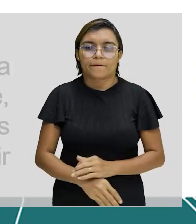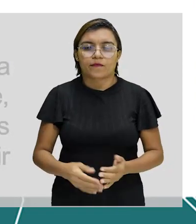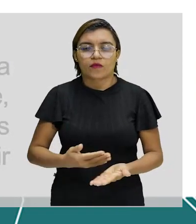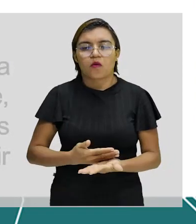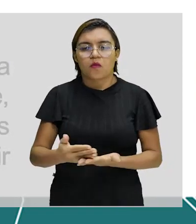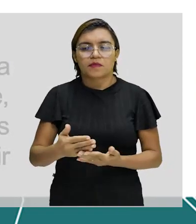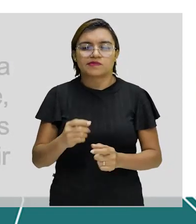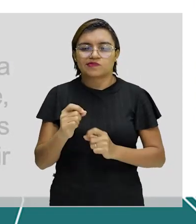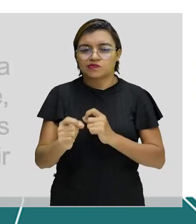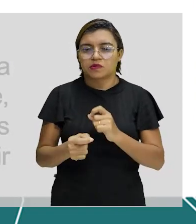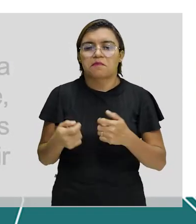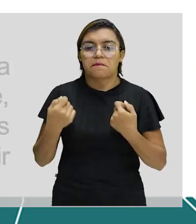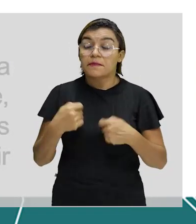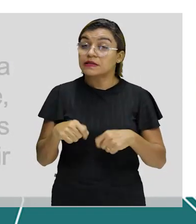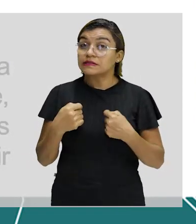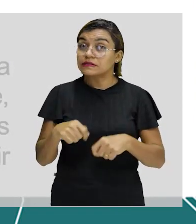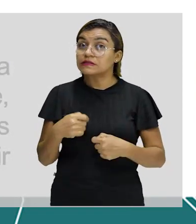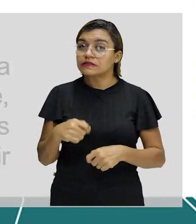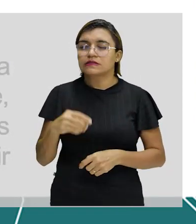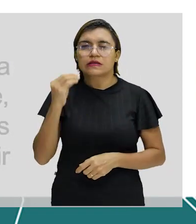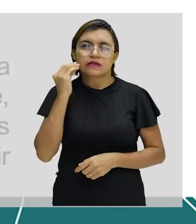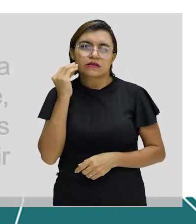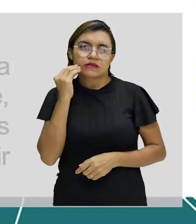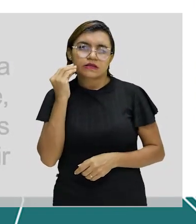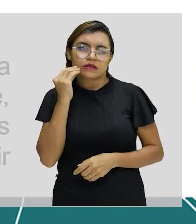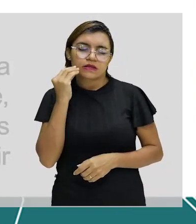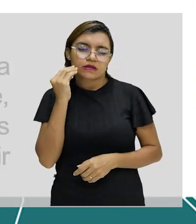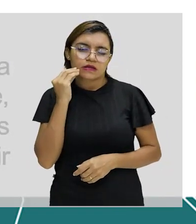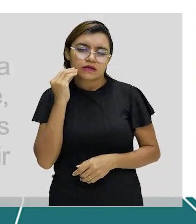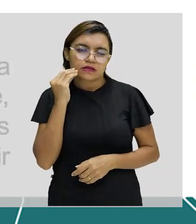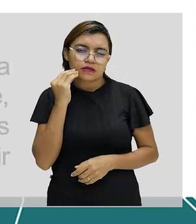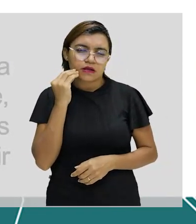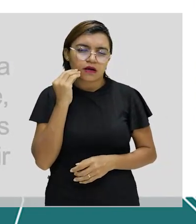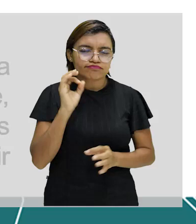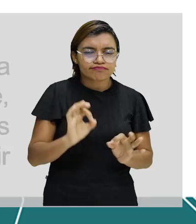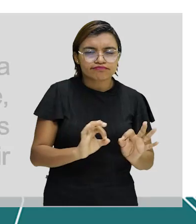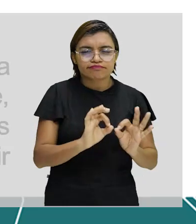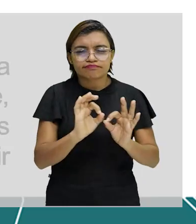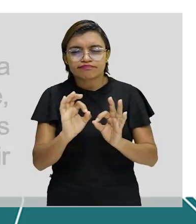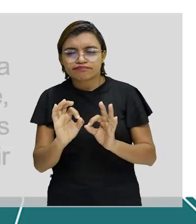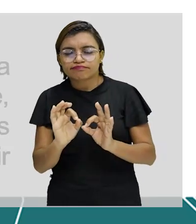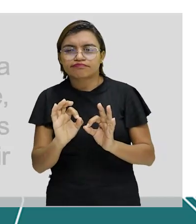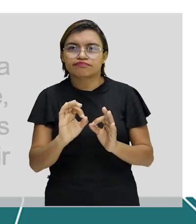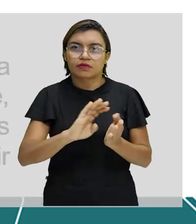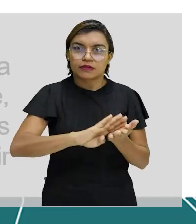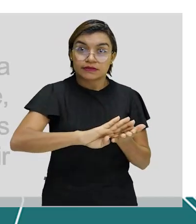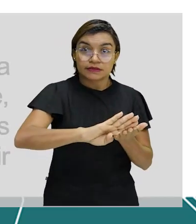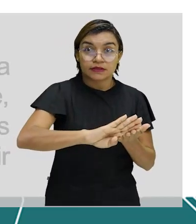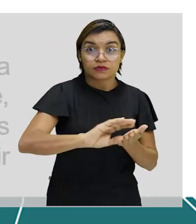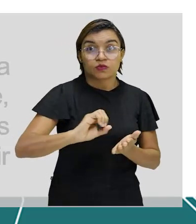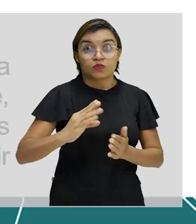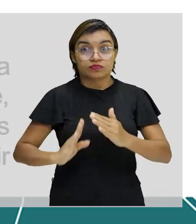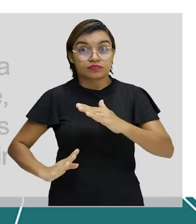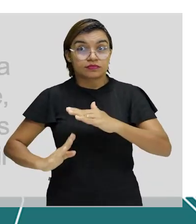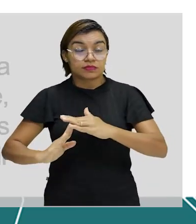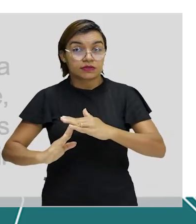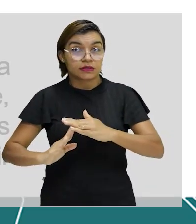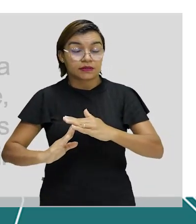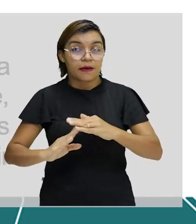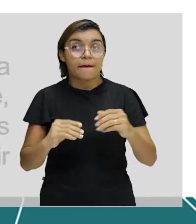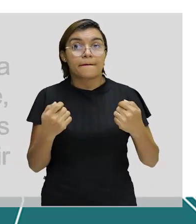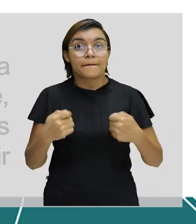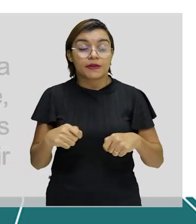Inicialmente, turminha, a gente precisa tentar verificar quem está em excesso, quem está limitante. Então, eu tenho que trabalhar com aqueles